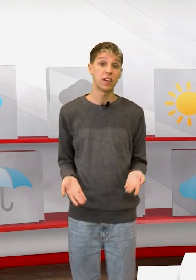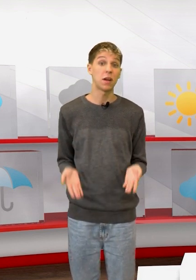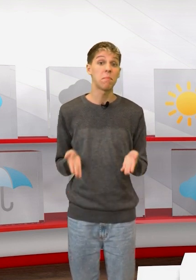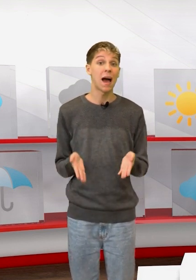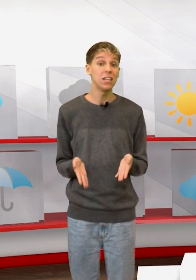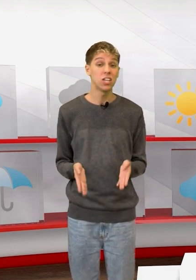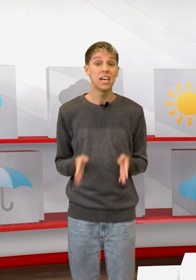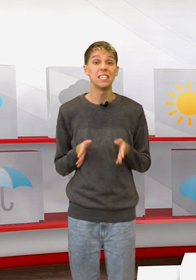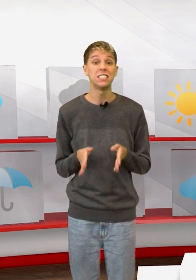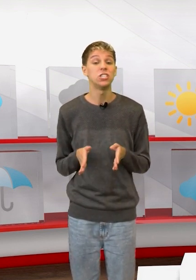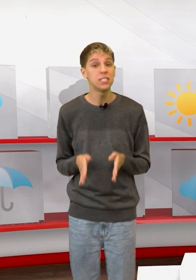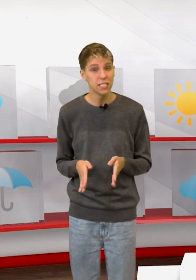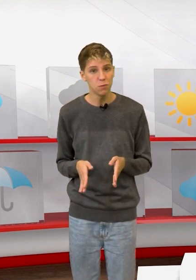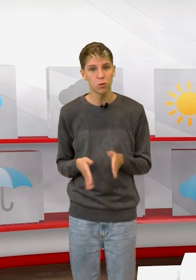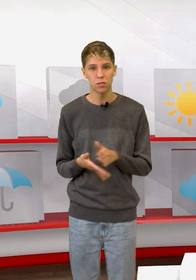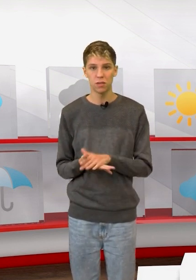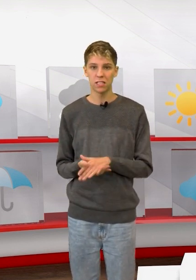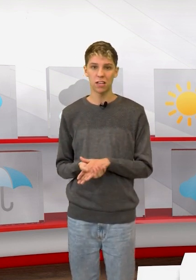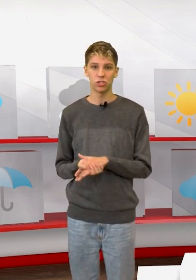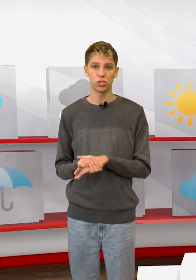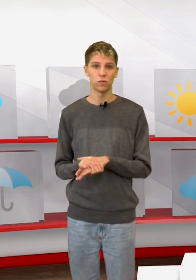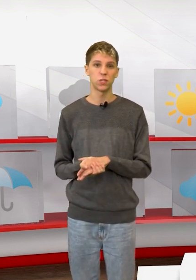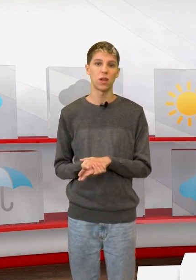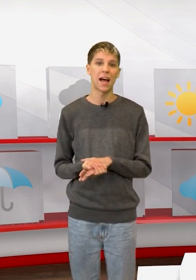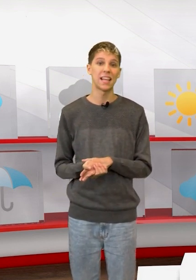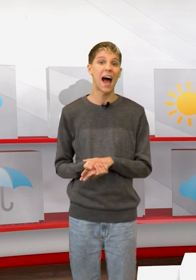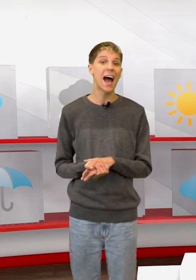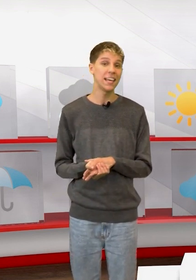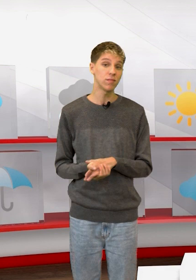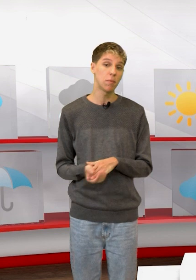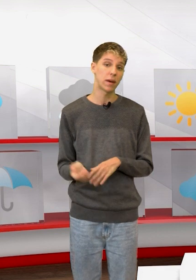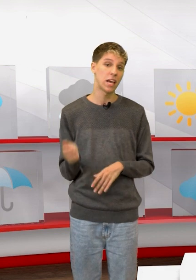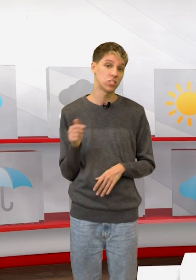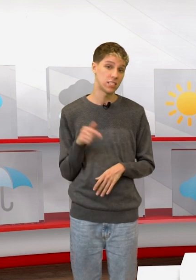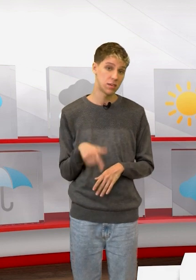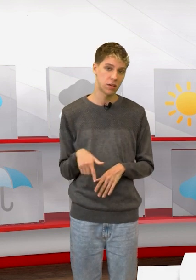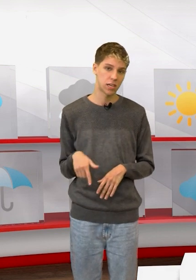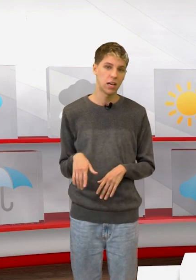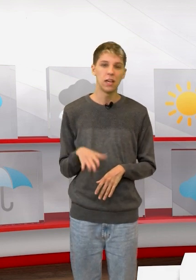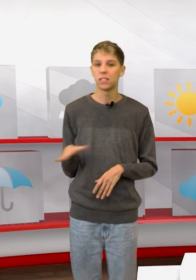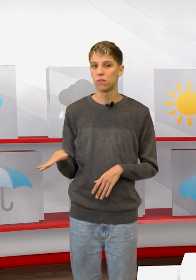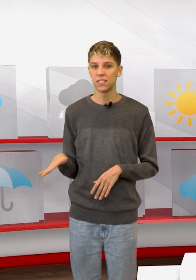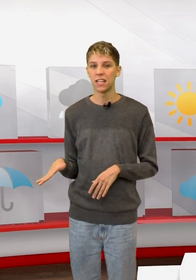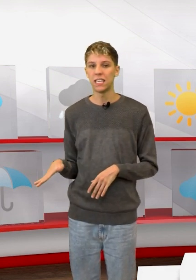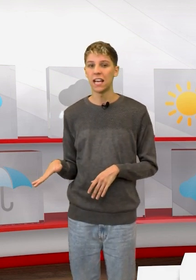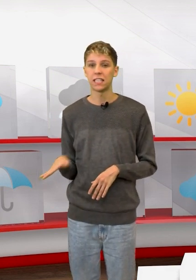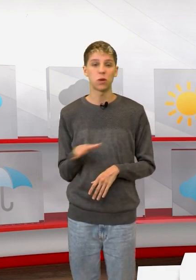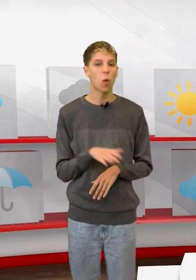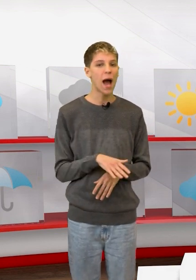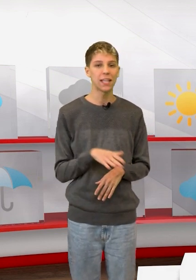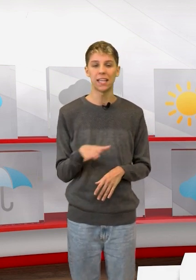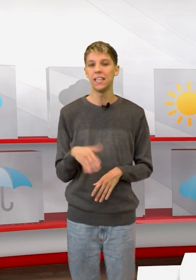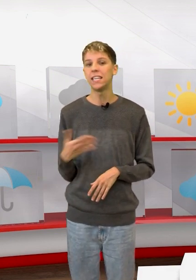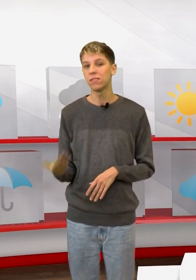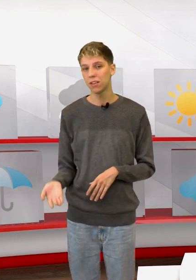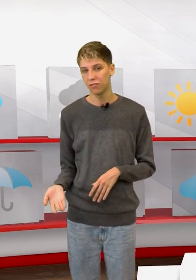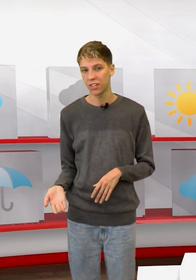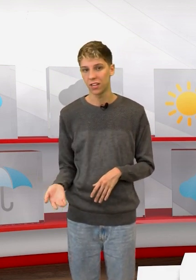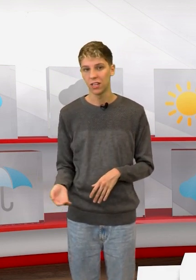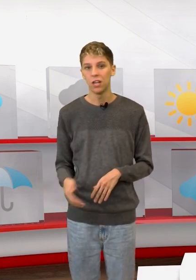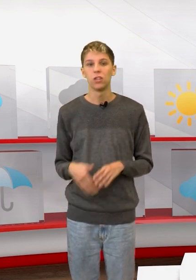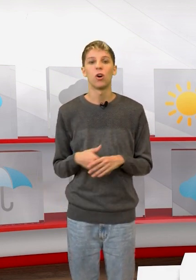esta terça-feira, mas existe sim possibilidade de chuva isolada ainda para esta semana, talvez ali entre quarta